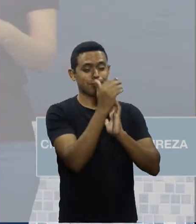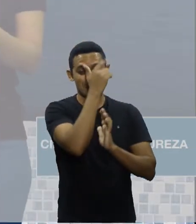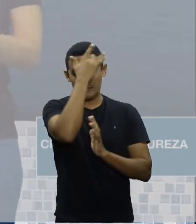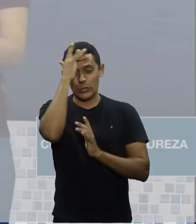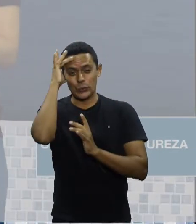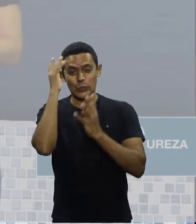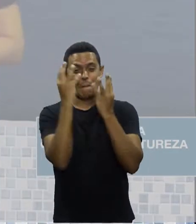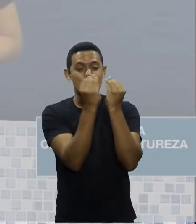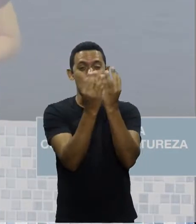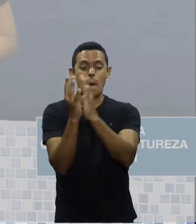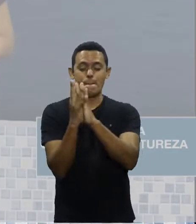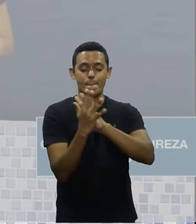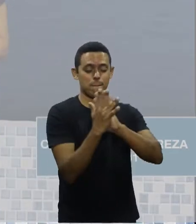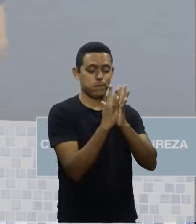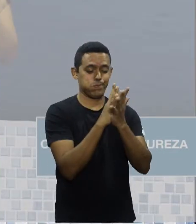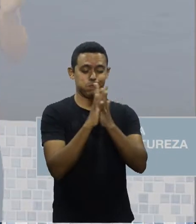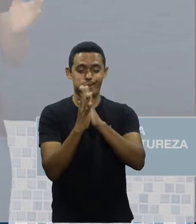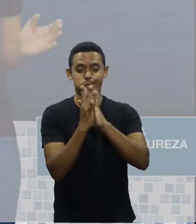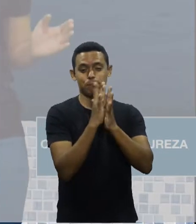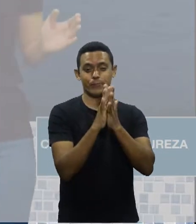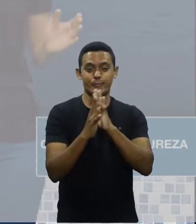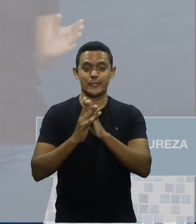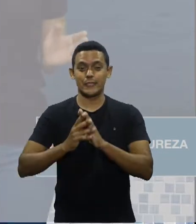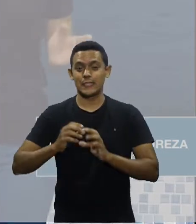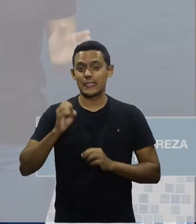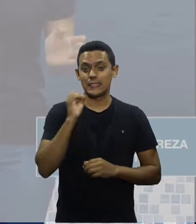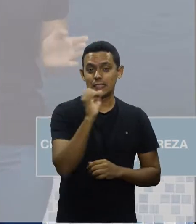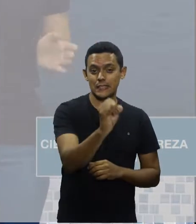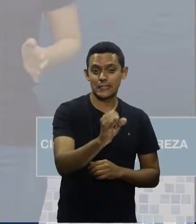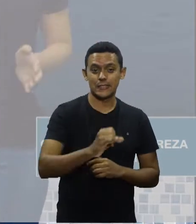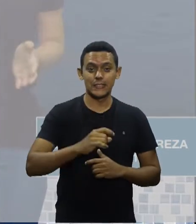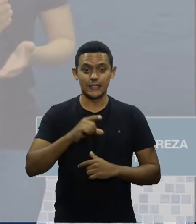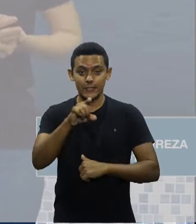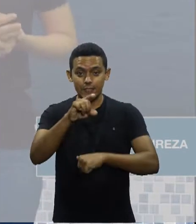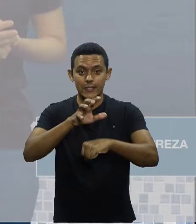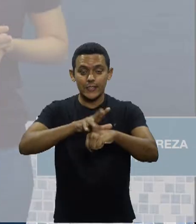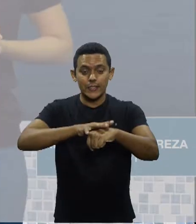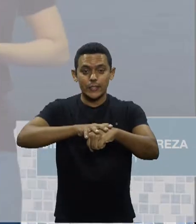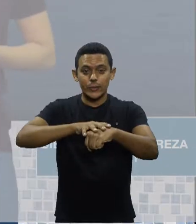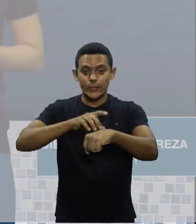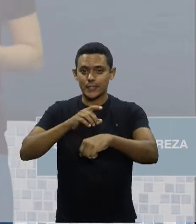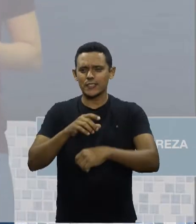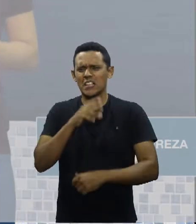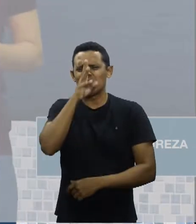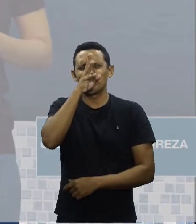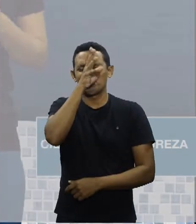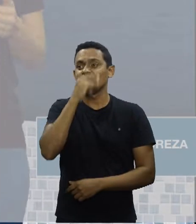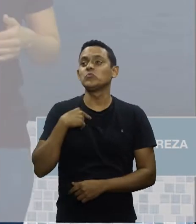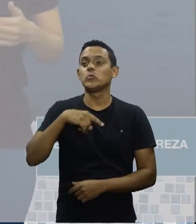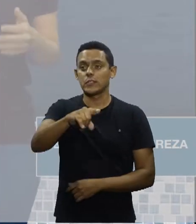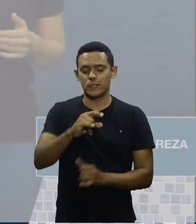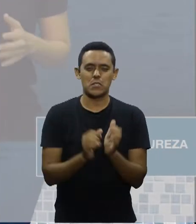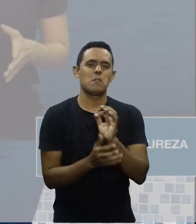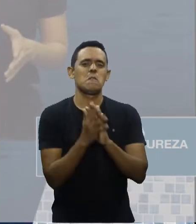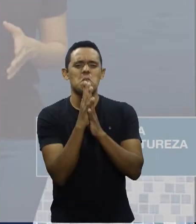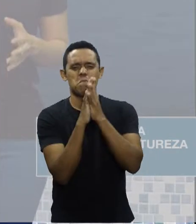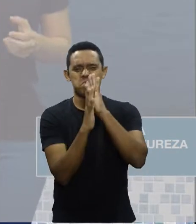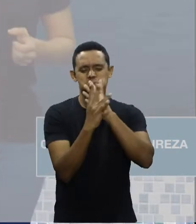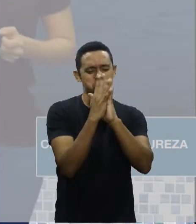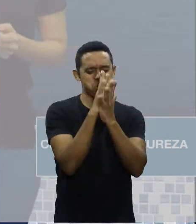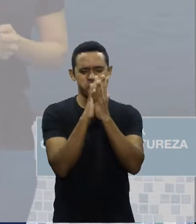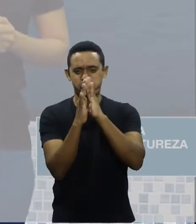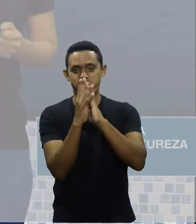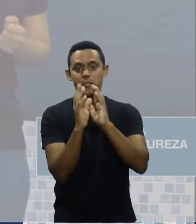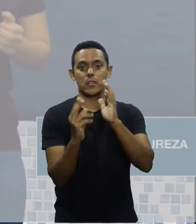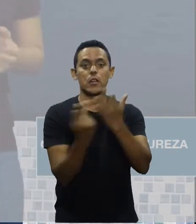especialmente se estiver doente. Então, a gente vê a imagem aí. Essa imagem é uma fotografia que foi retirada em frente a um bares do Rio de Janeiro